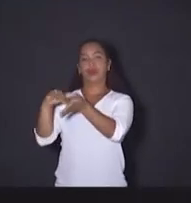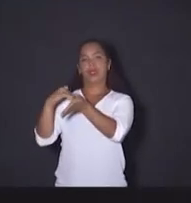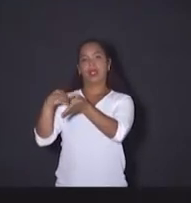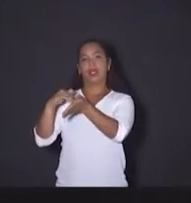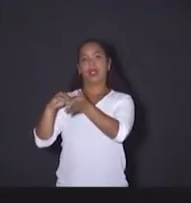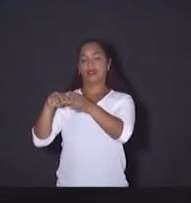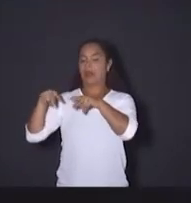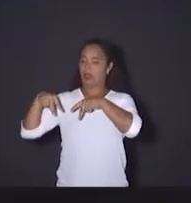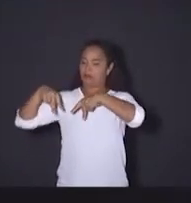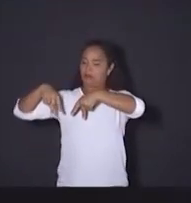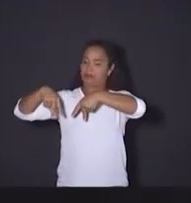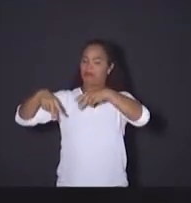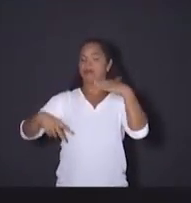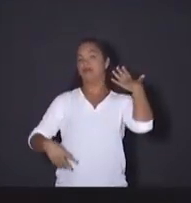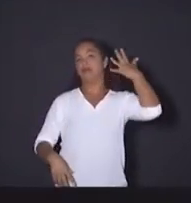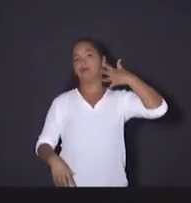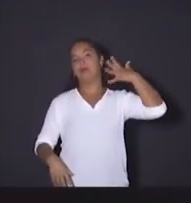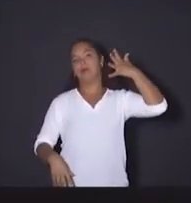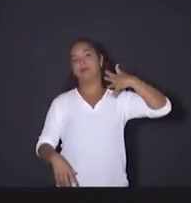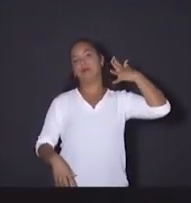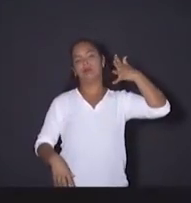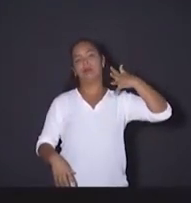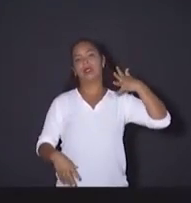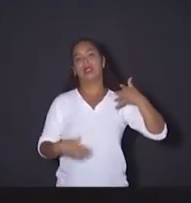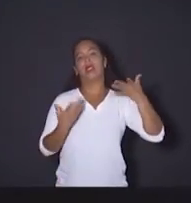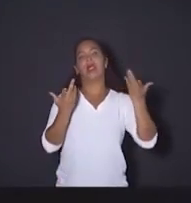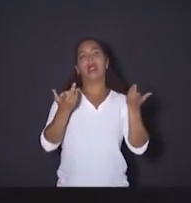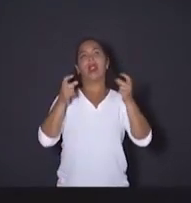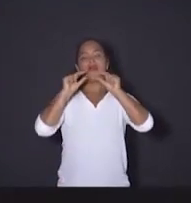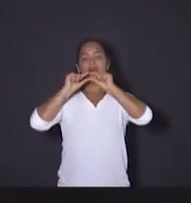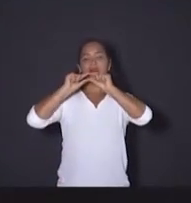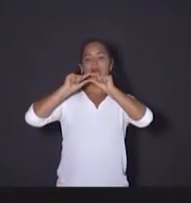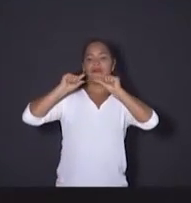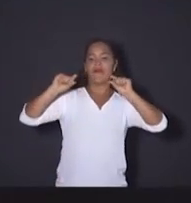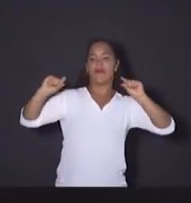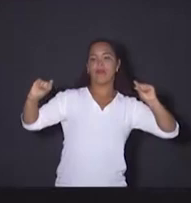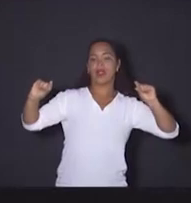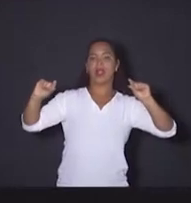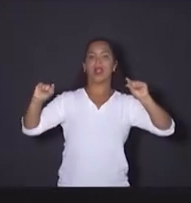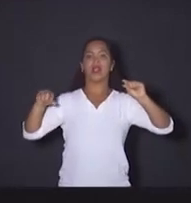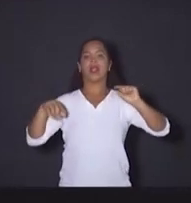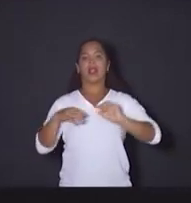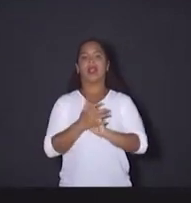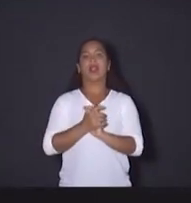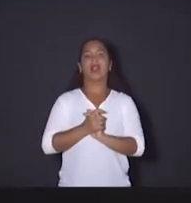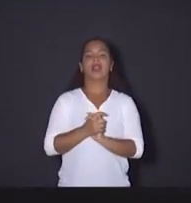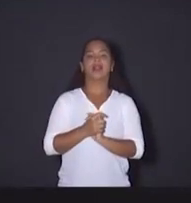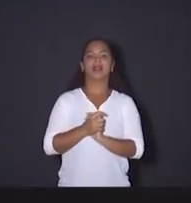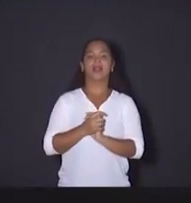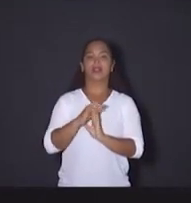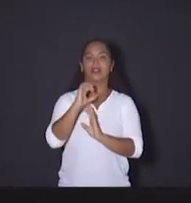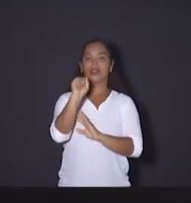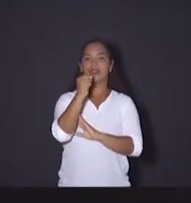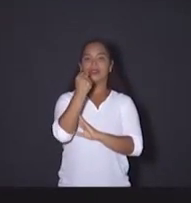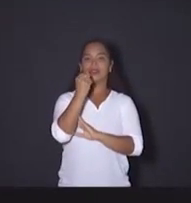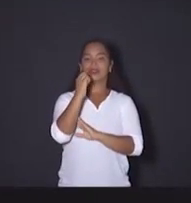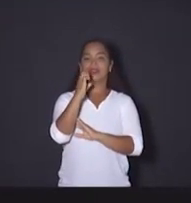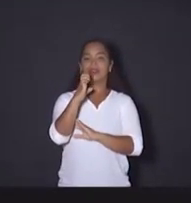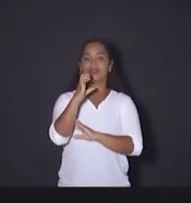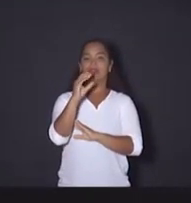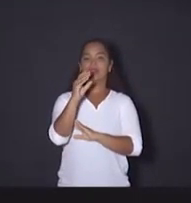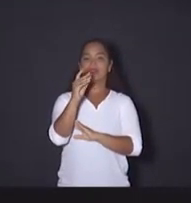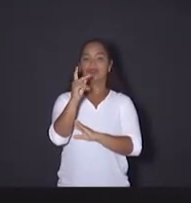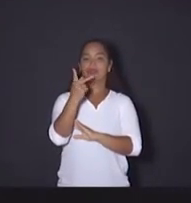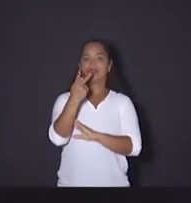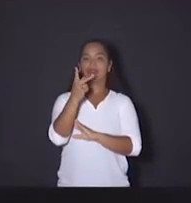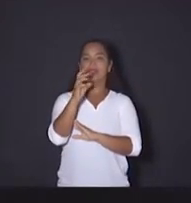exposição, e ele citou uma fala de Che Guevara quando perguntaram quando